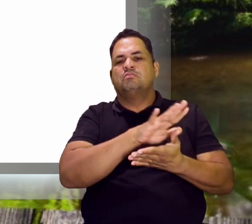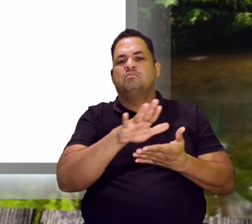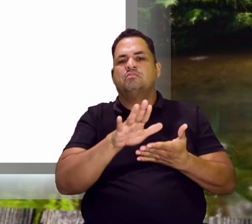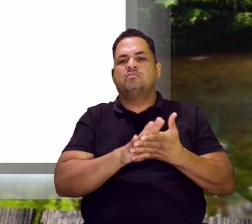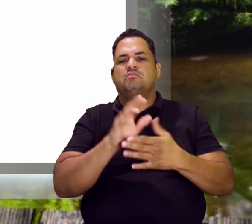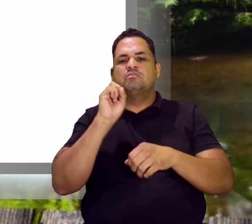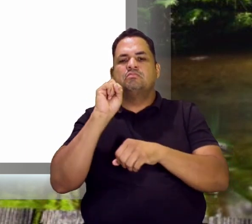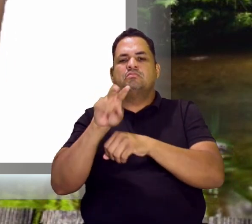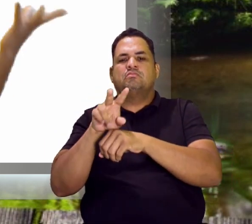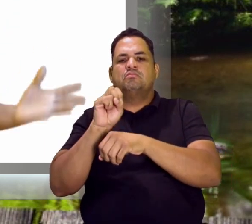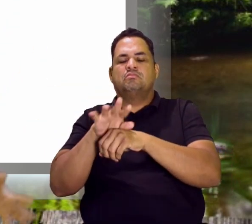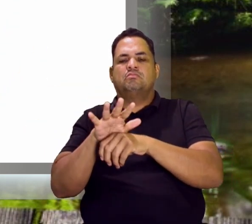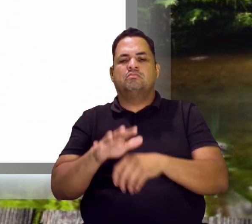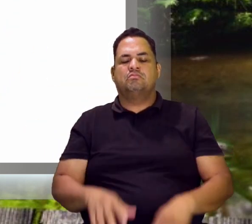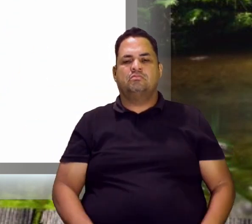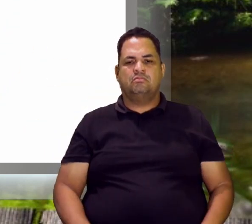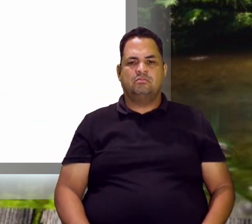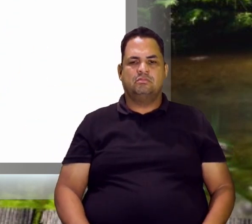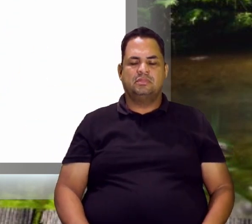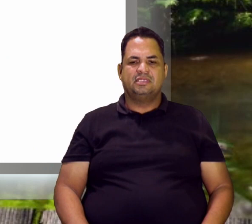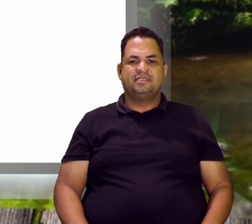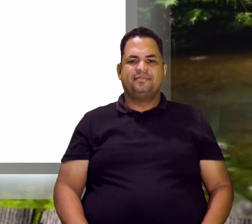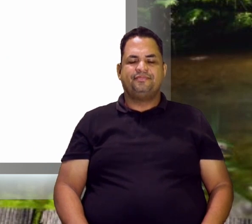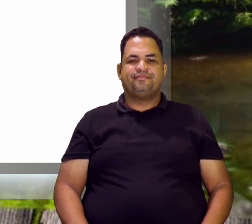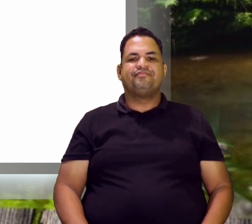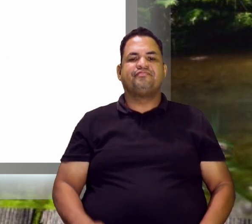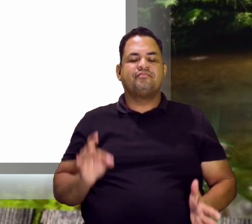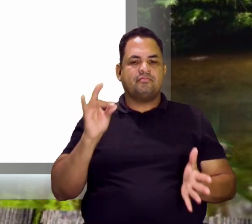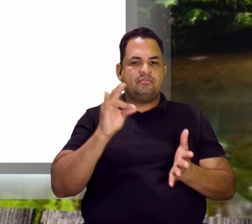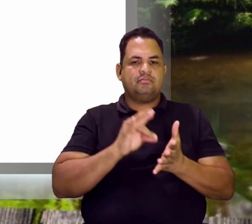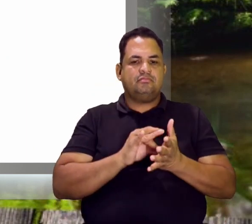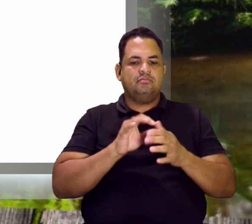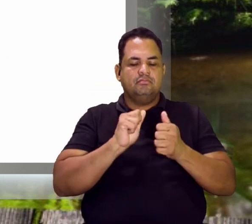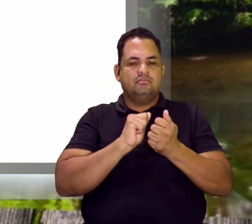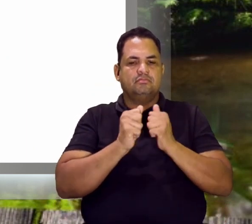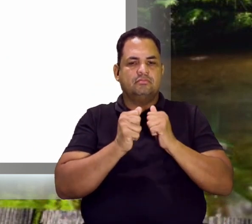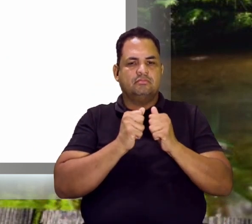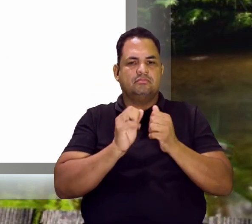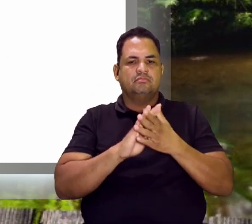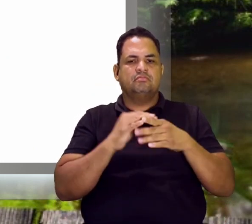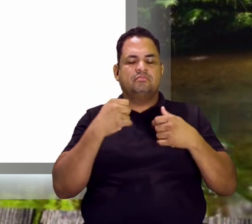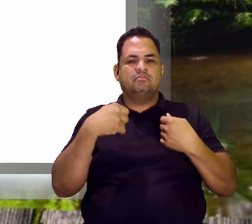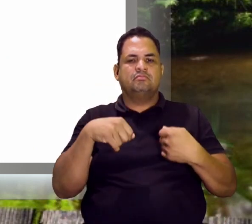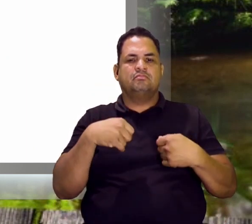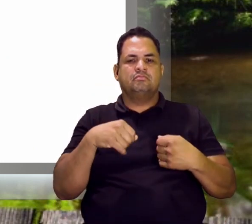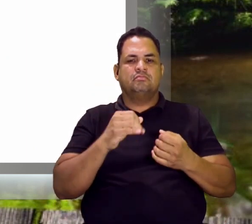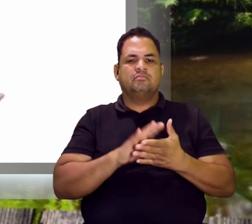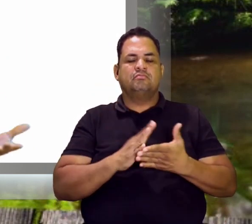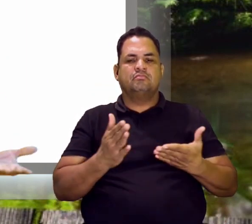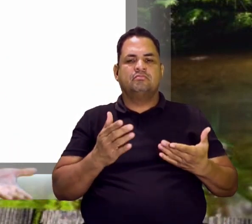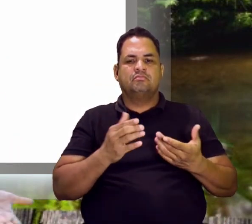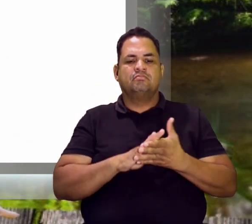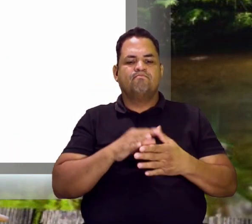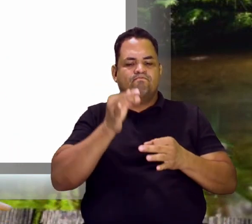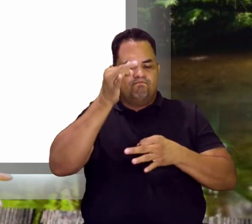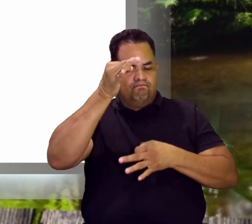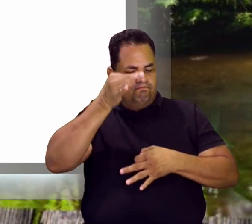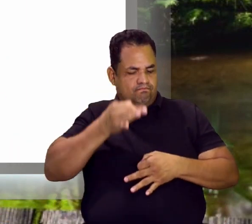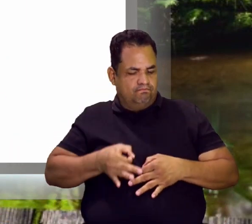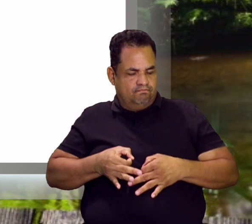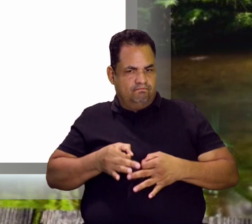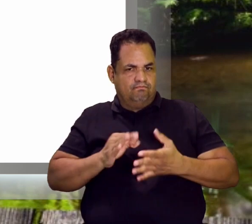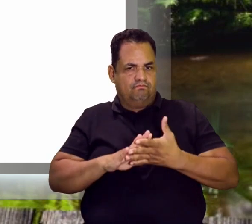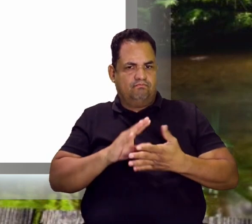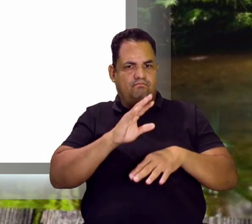vírus, milhares deles, né? Então, realmente, o controle tem que ser muito grande, rigoroso para